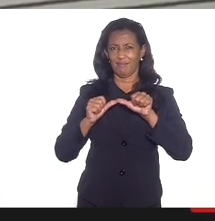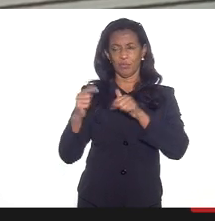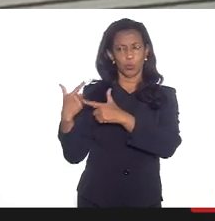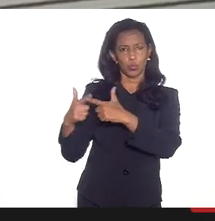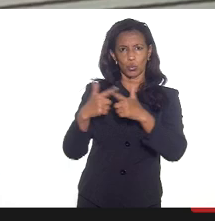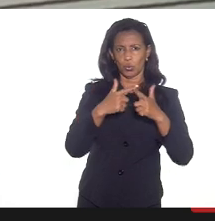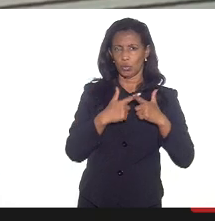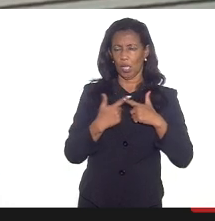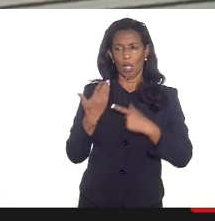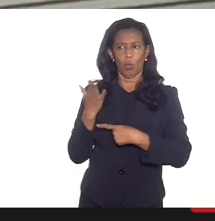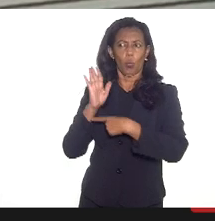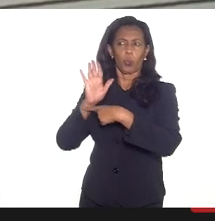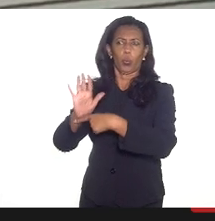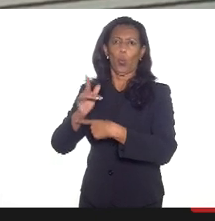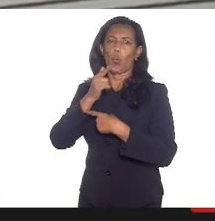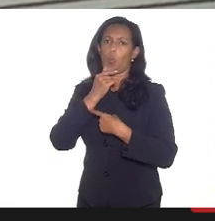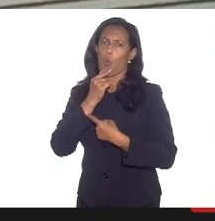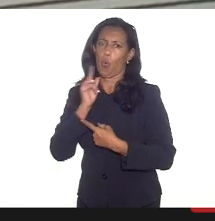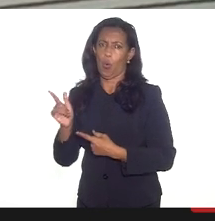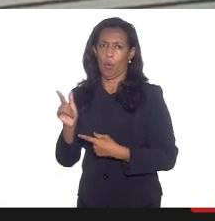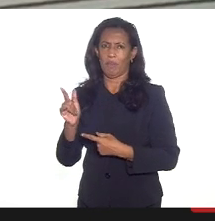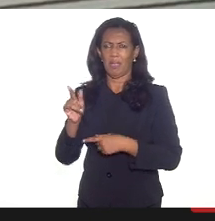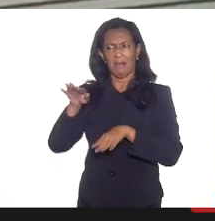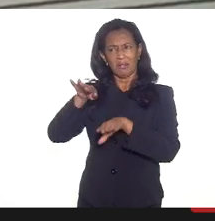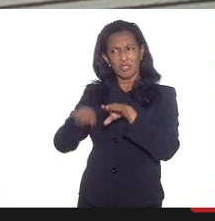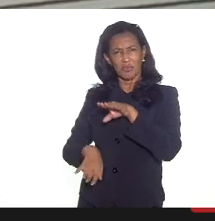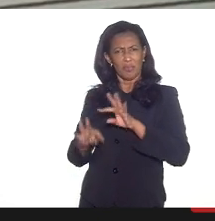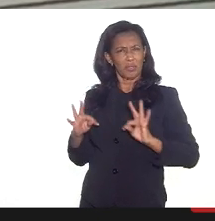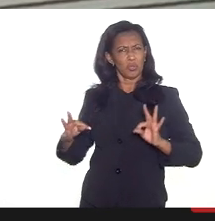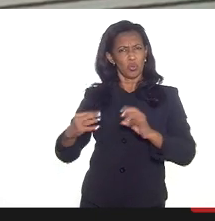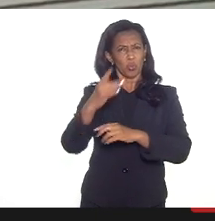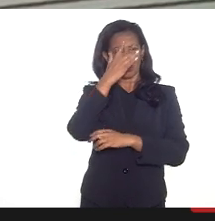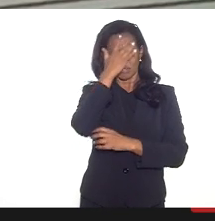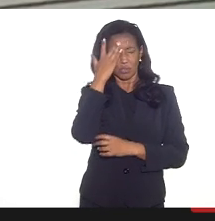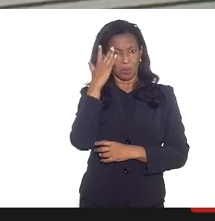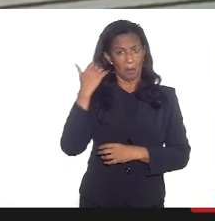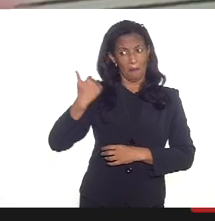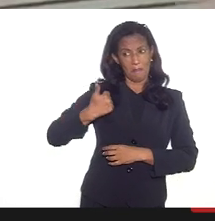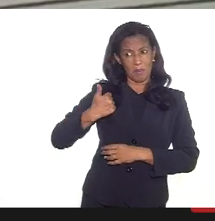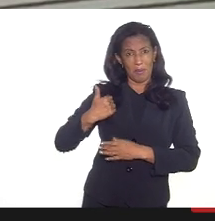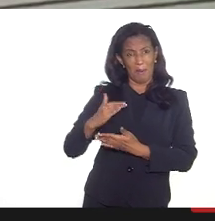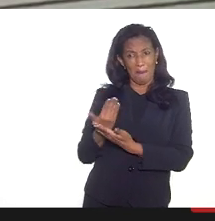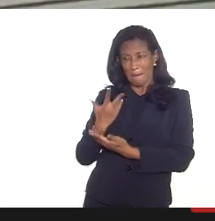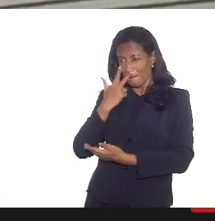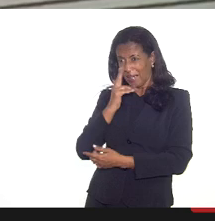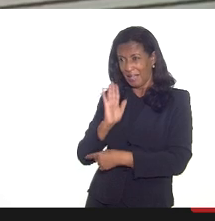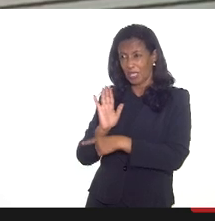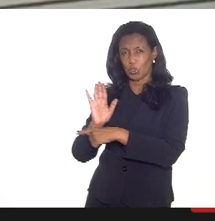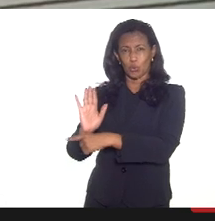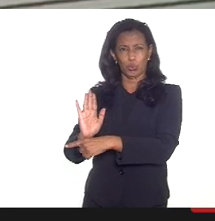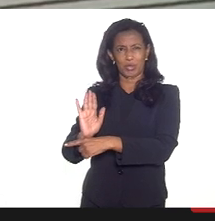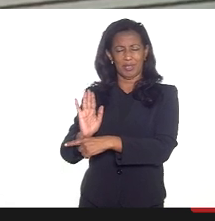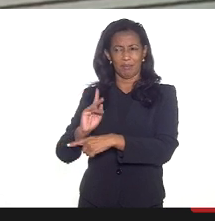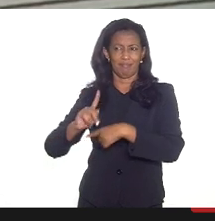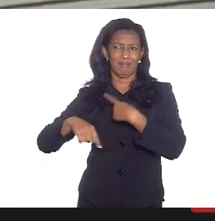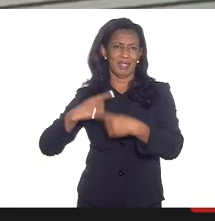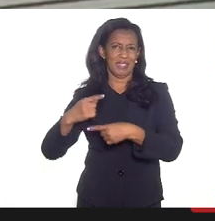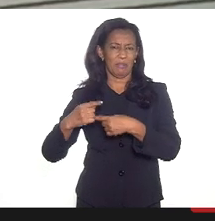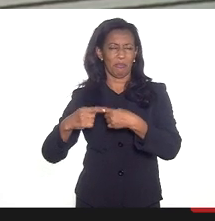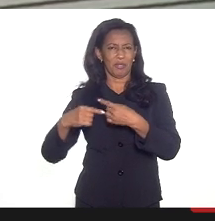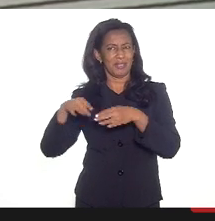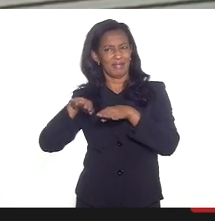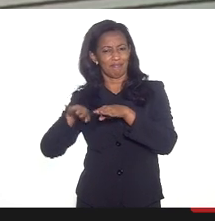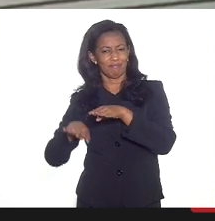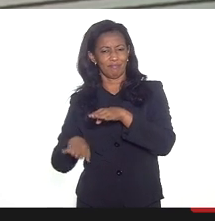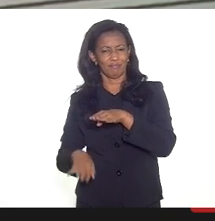não favorece os homens, ela desfavorece todo mundo. Quer dizer, ela favorece num primeiro momento, mas ela é um desfavorecimento total, porque a